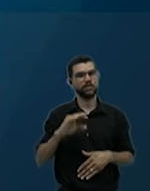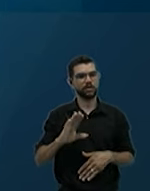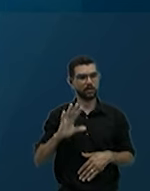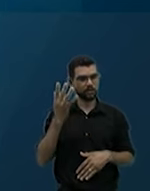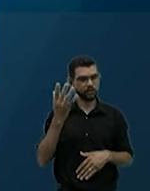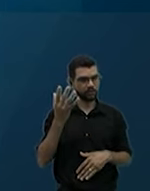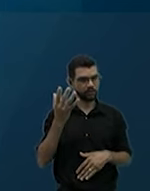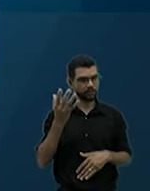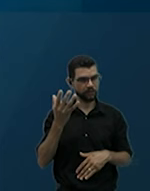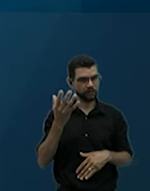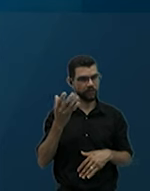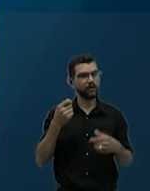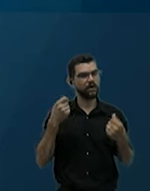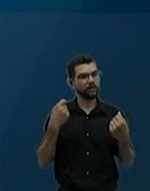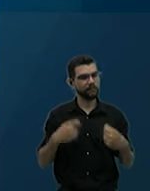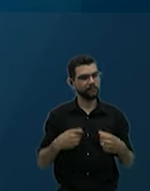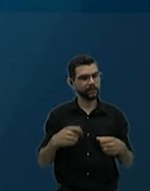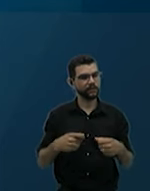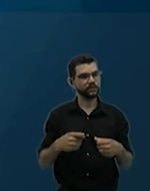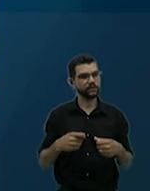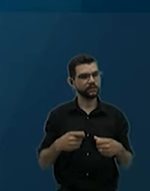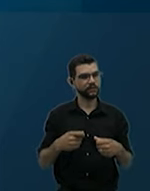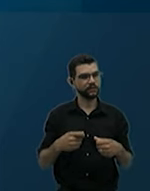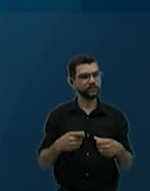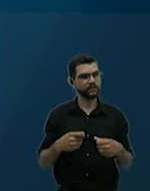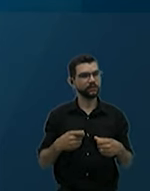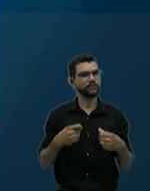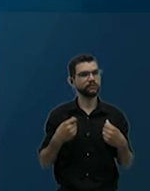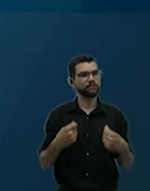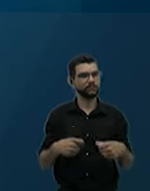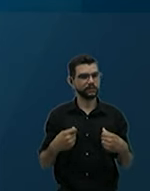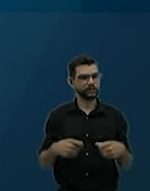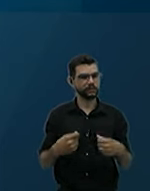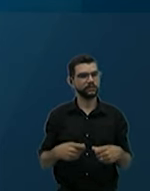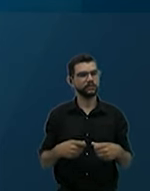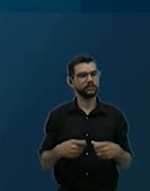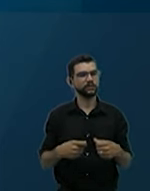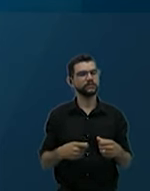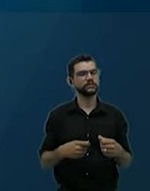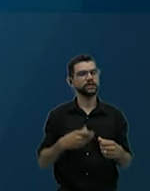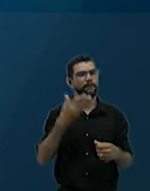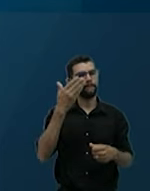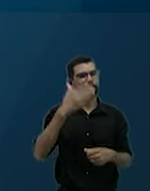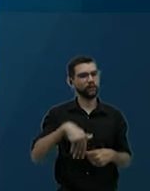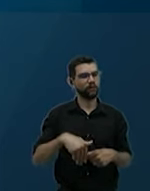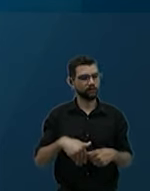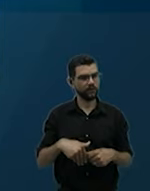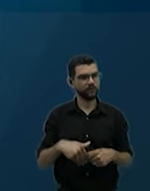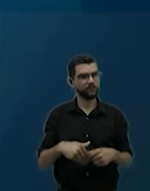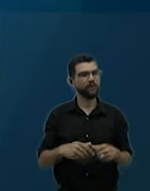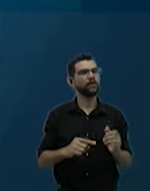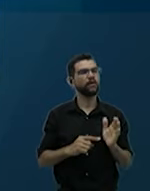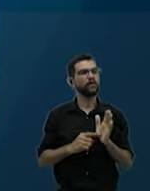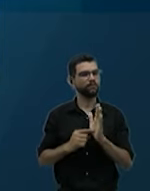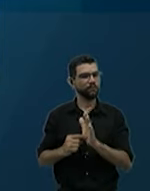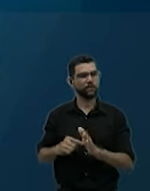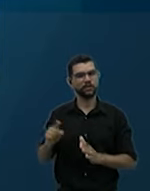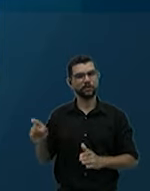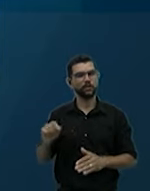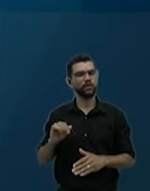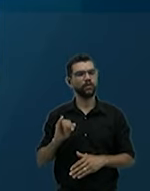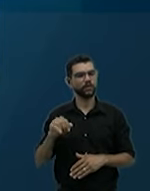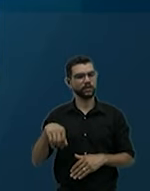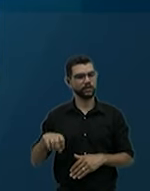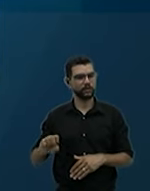ser aquele que foi submetido ao INSS. E o INSS, data vênia, por alguma negligência ou